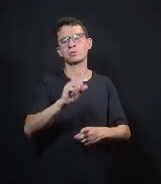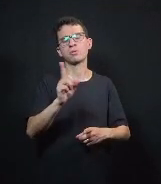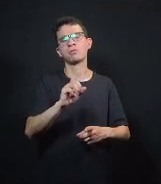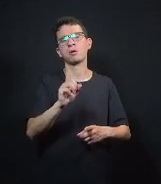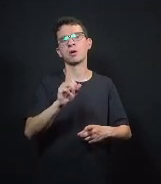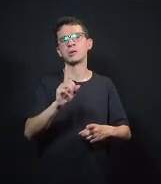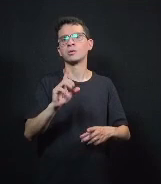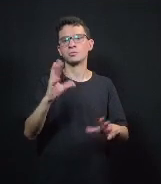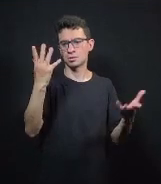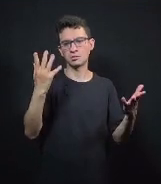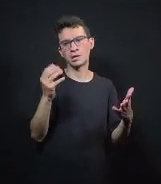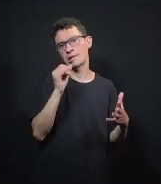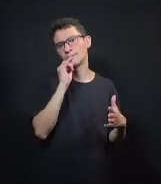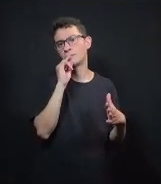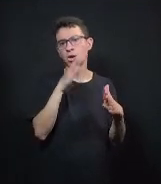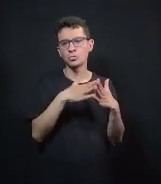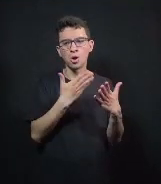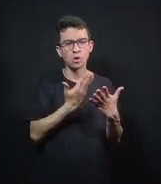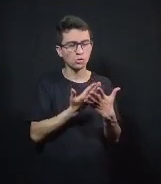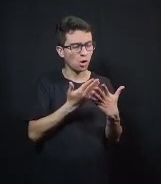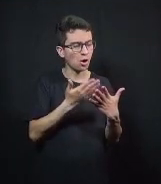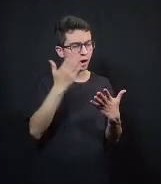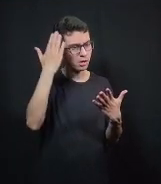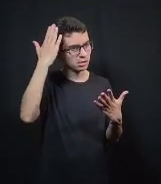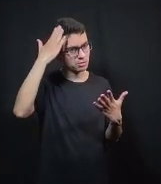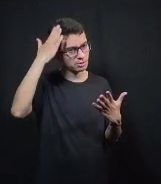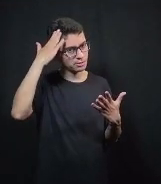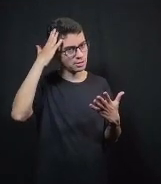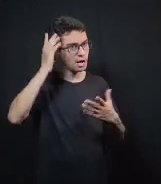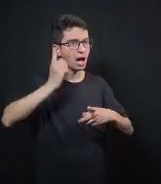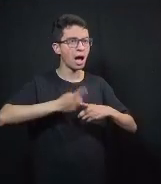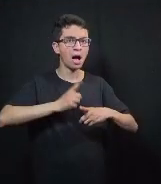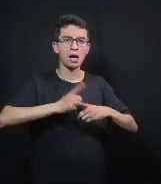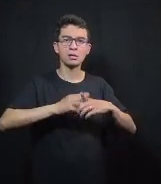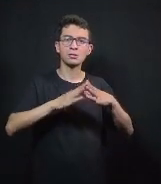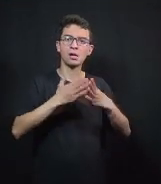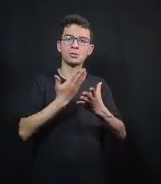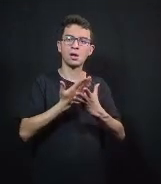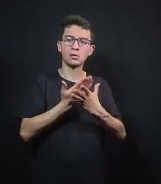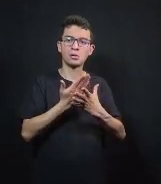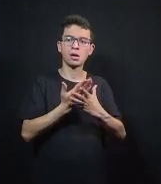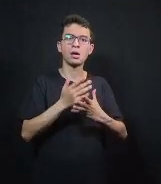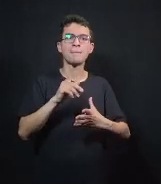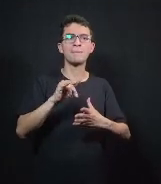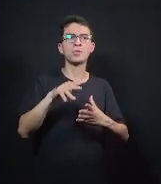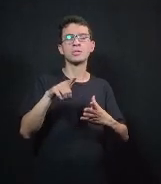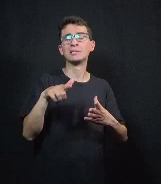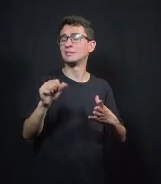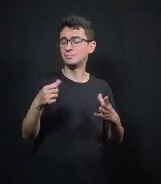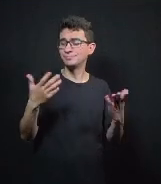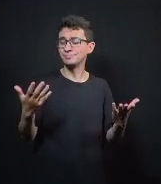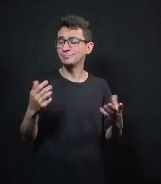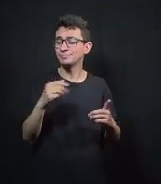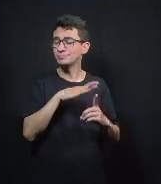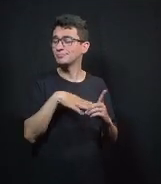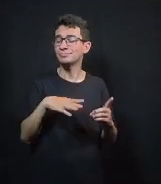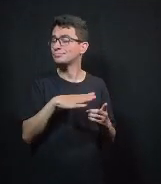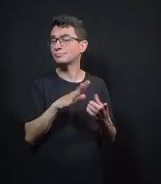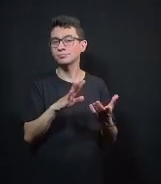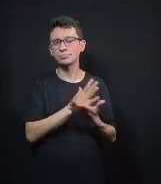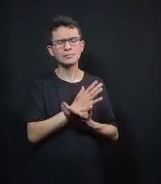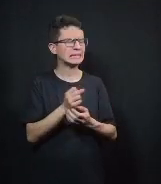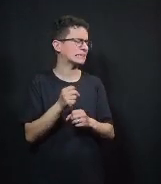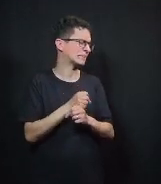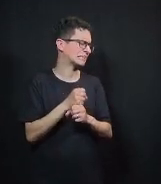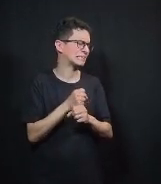a causa do... Mas é só porque as pessoas mais escolarizadas elas são mais politizadas, são fato sociológico estabelecido há muito tempo.